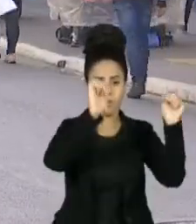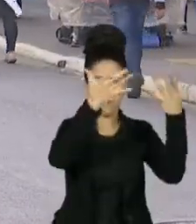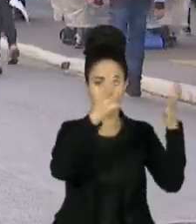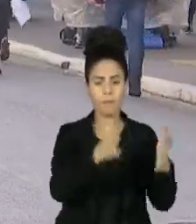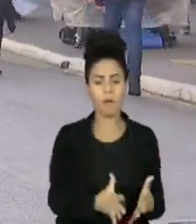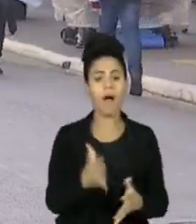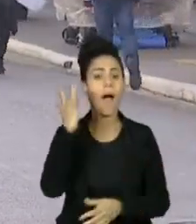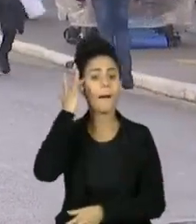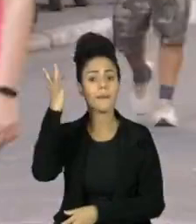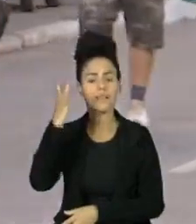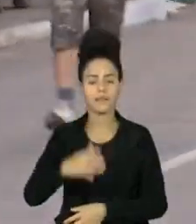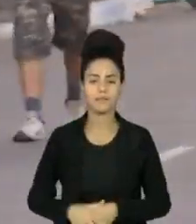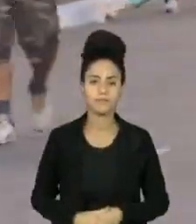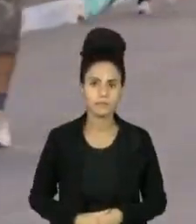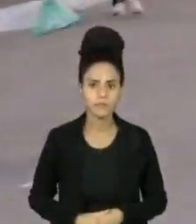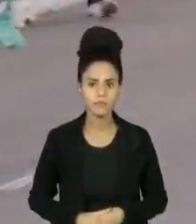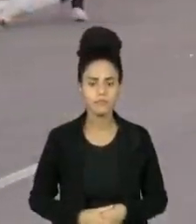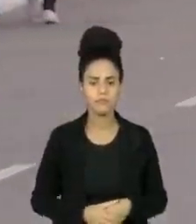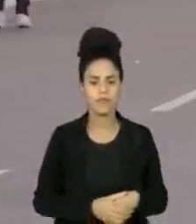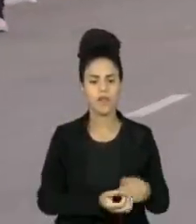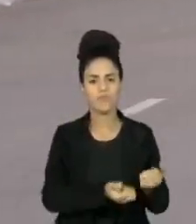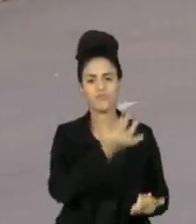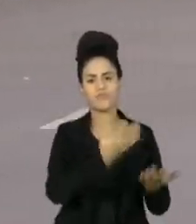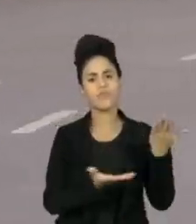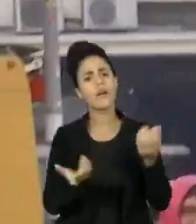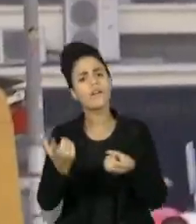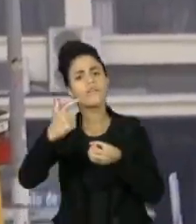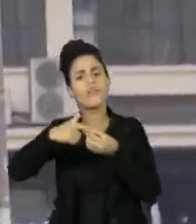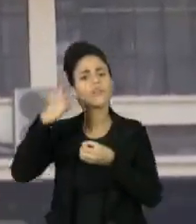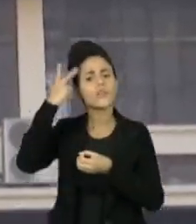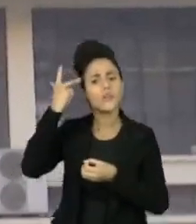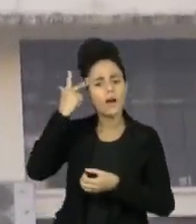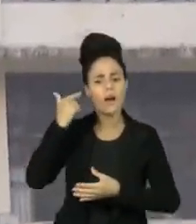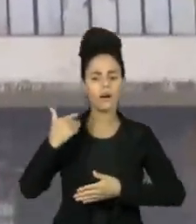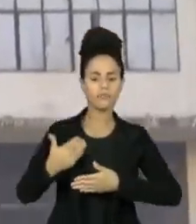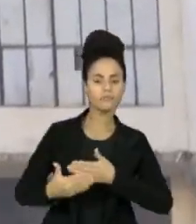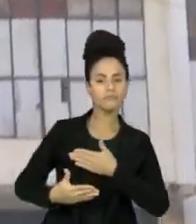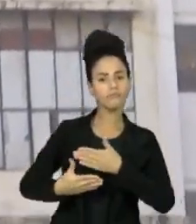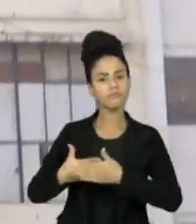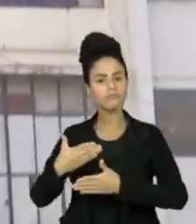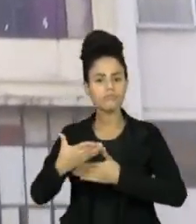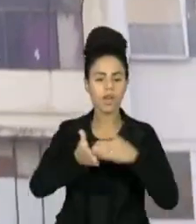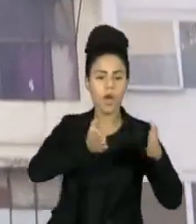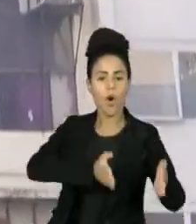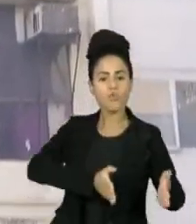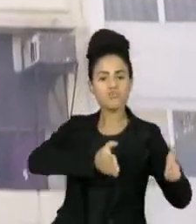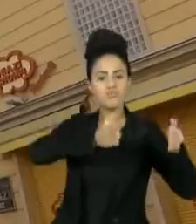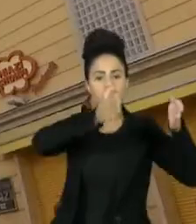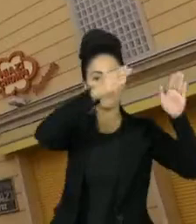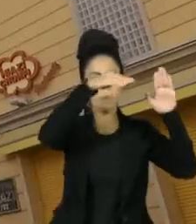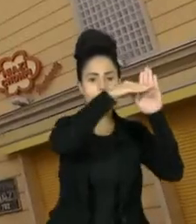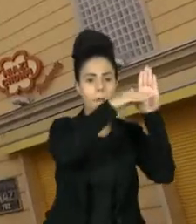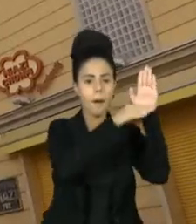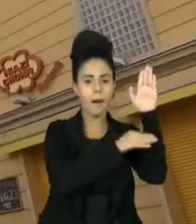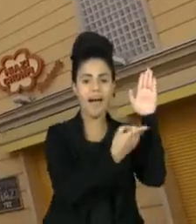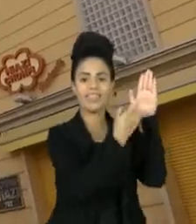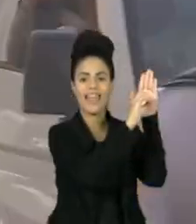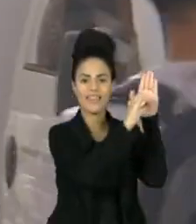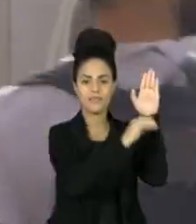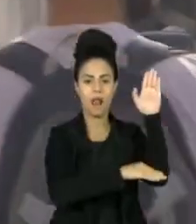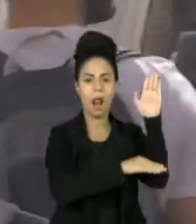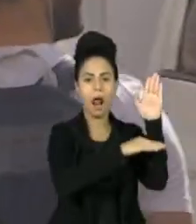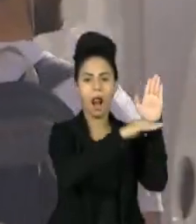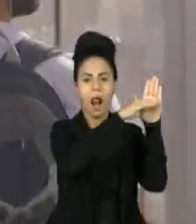da capital paulista, a vida começa a voltar ao normal, ou quase. O prédio de 10 andares, ou o que sobrou